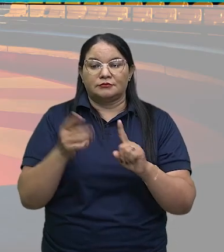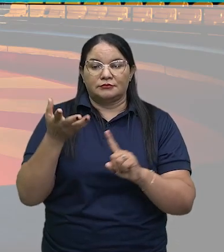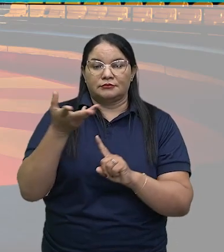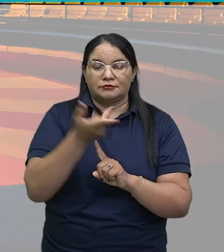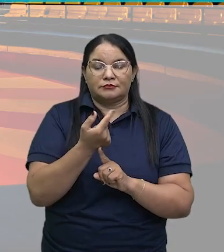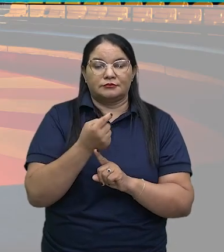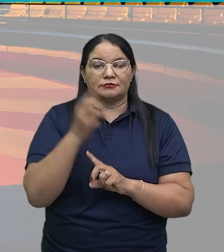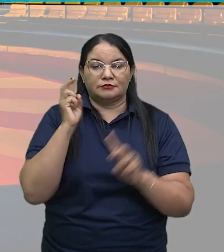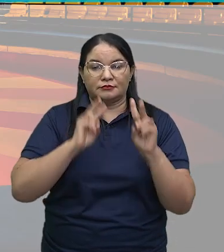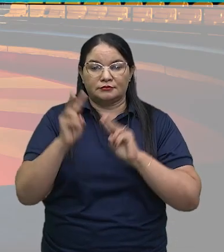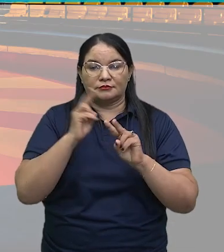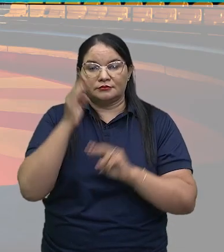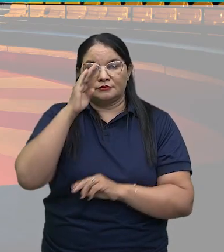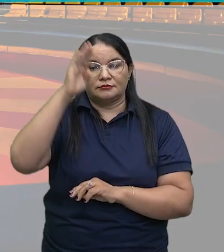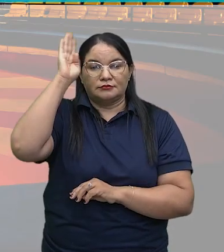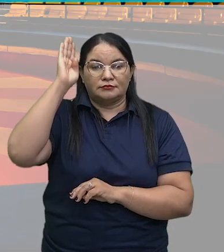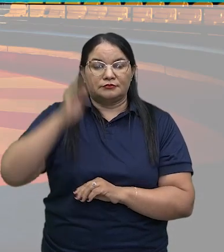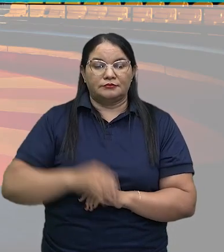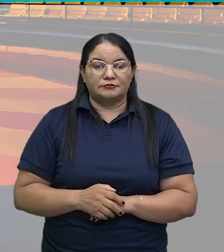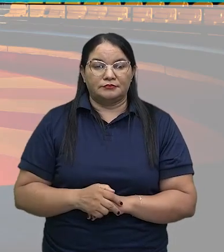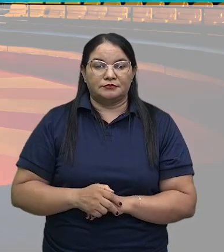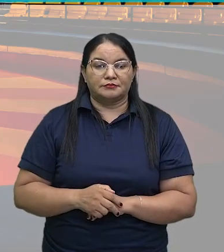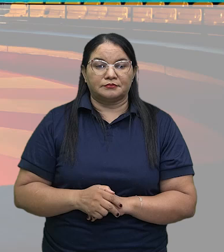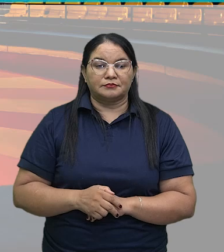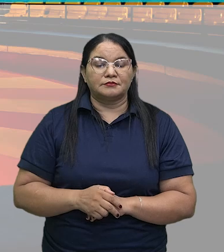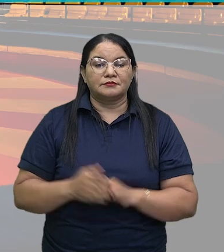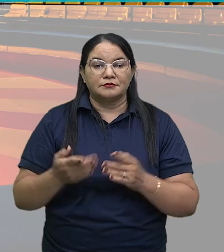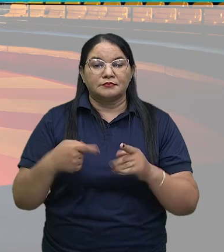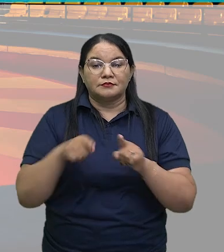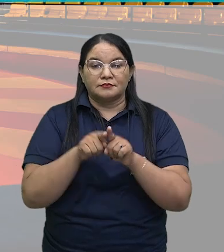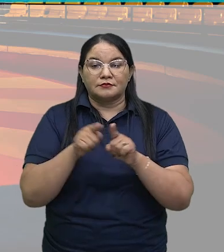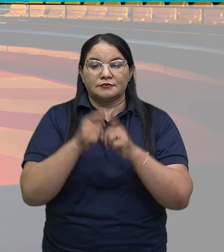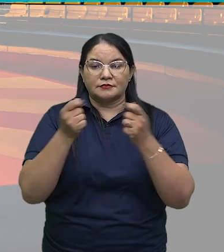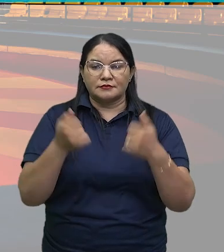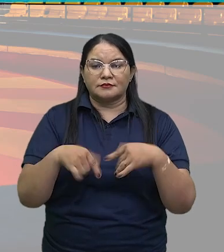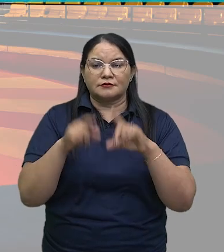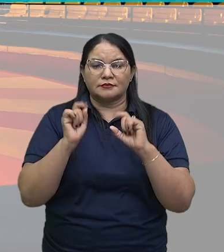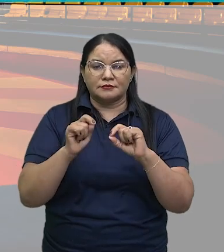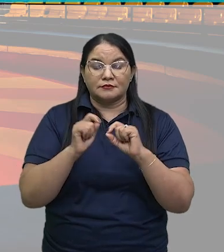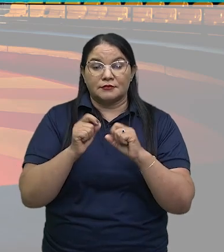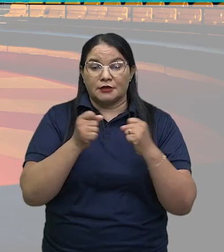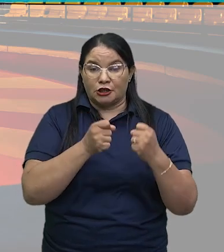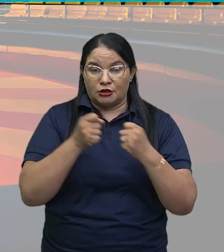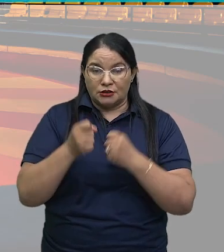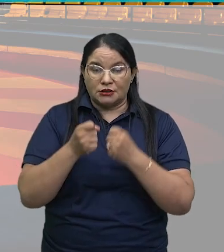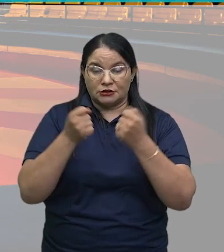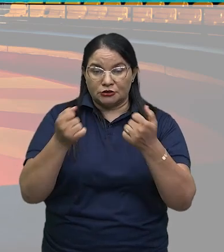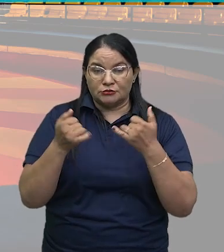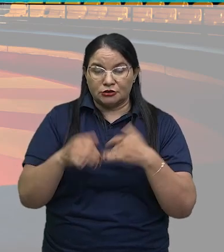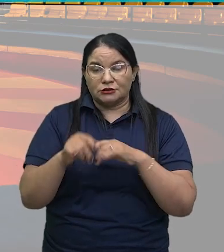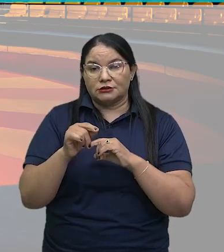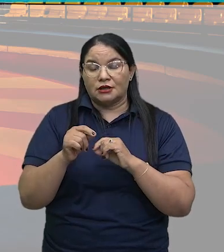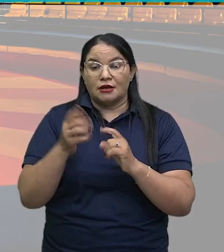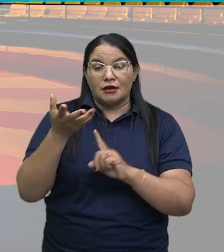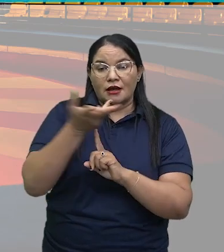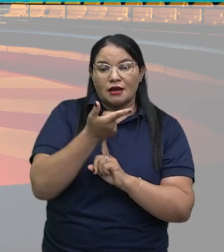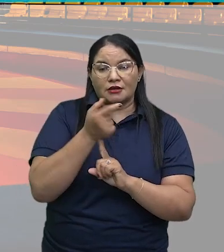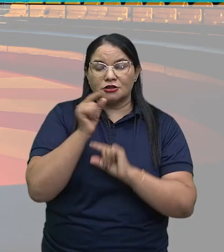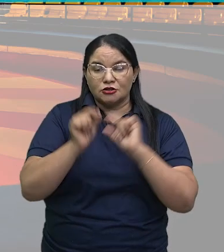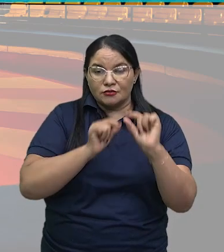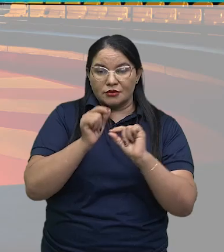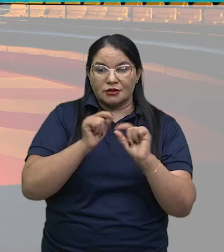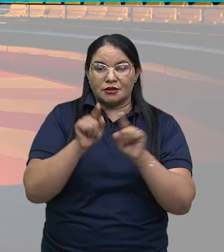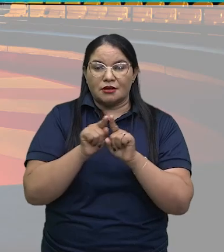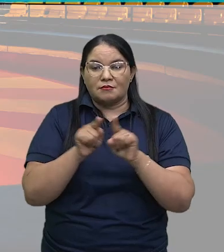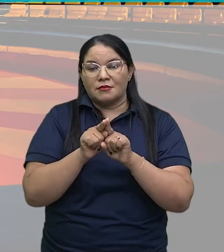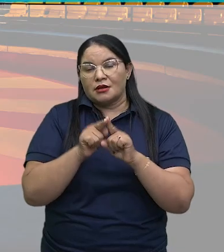visuais acadêmicas. Em essência, elas dizem respeito a quem tem o poder de definir o que é arte,